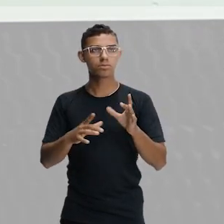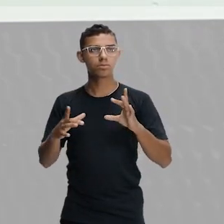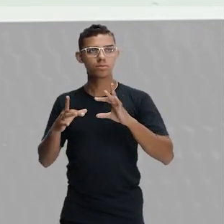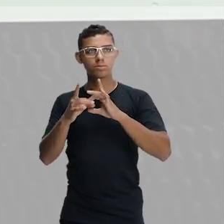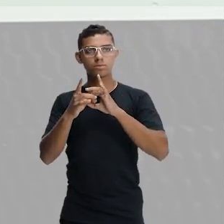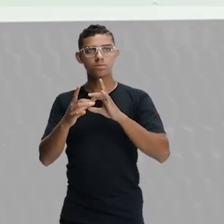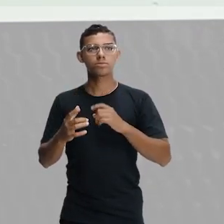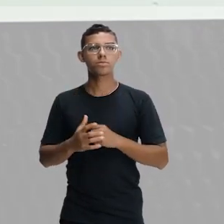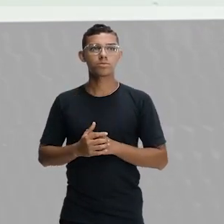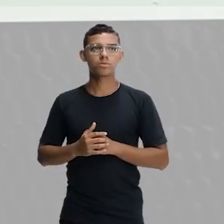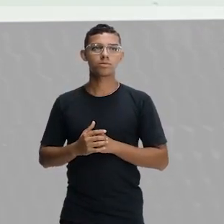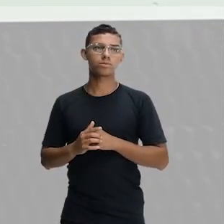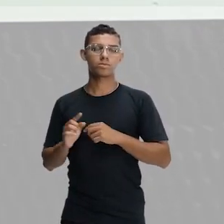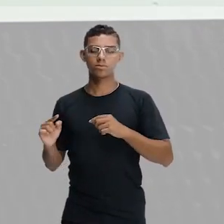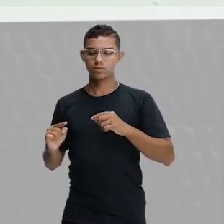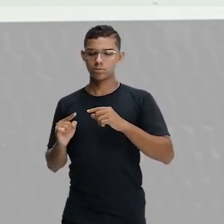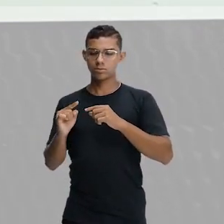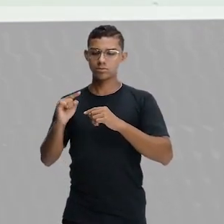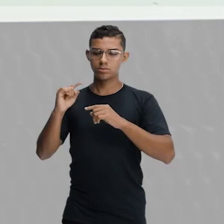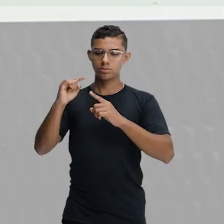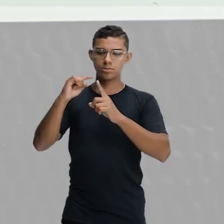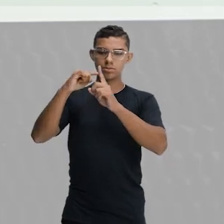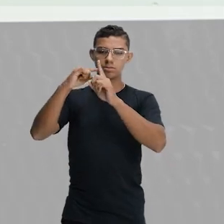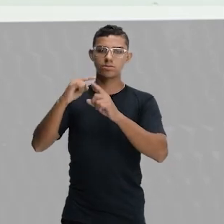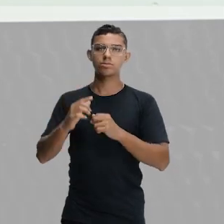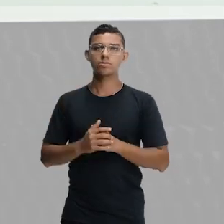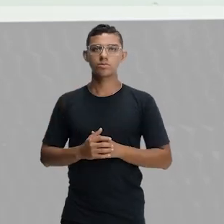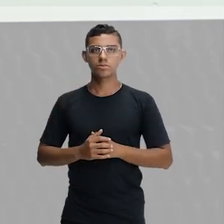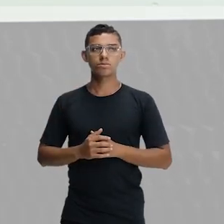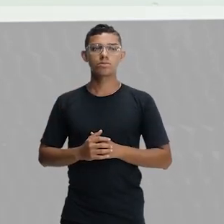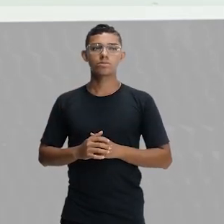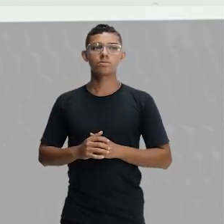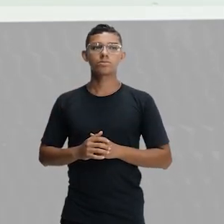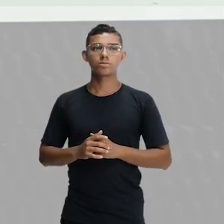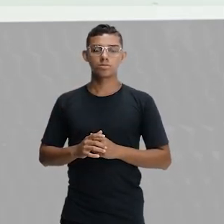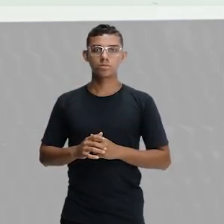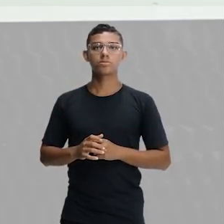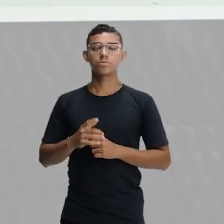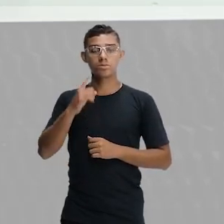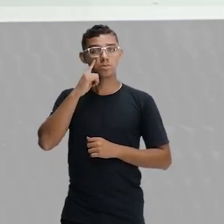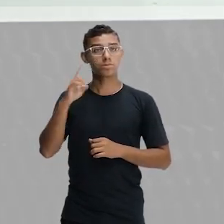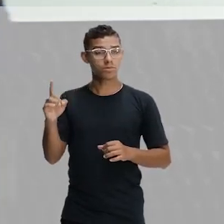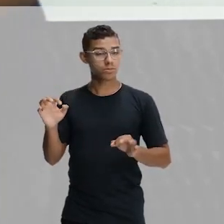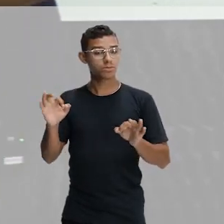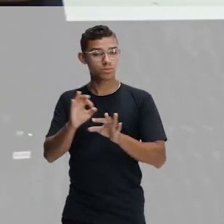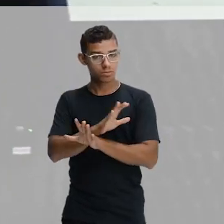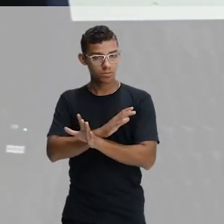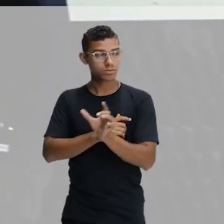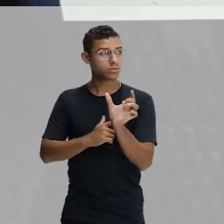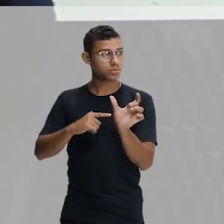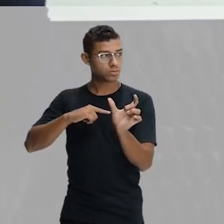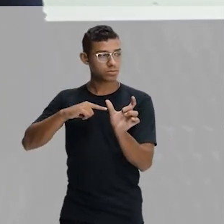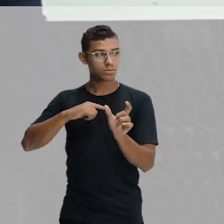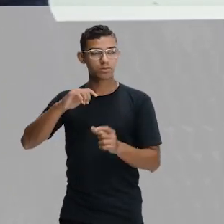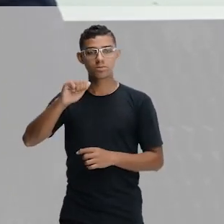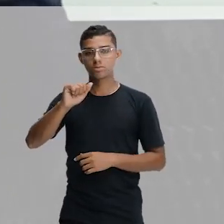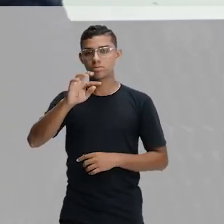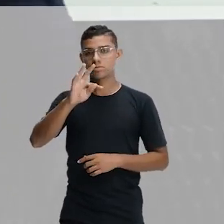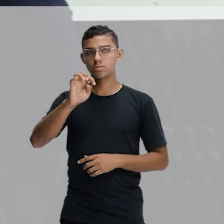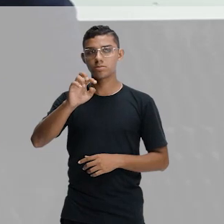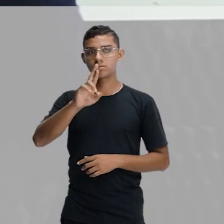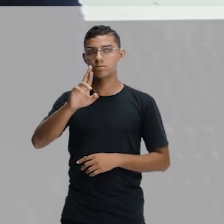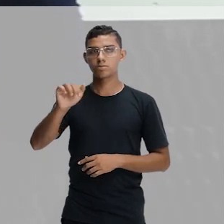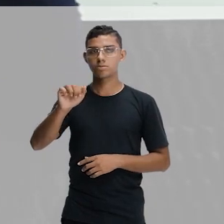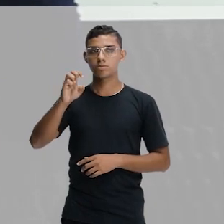atraído por este lado positivo. Tá ok? Então, no final, quando nós tiramos o aterramento, o que, que vai acontecer?